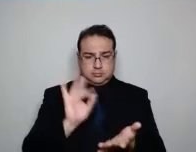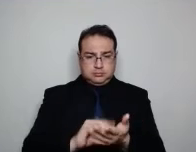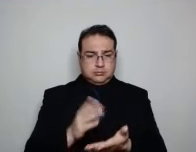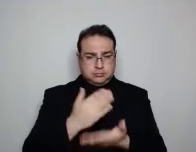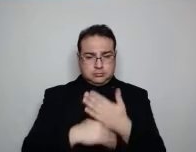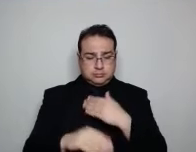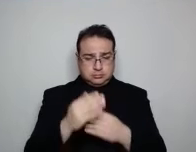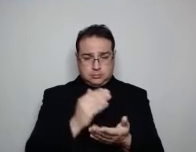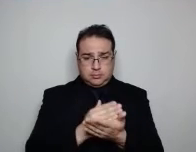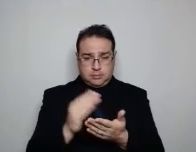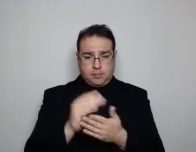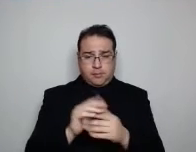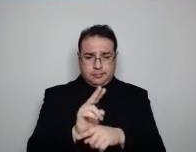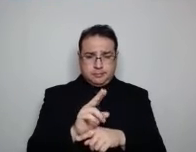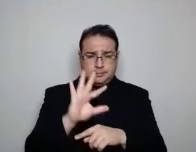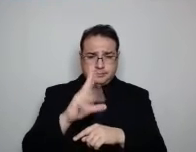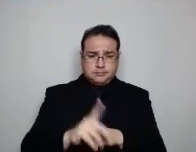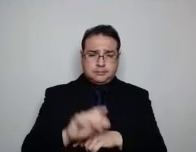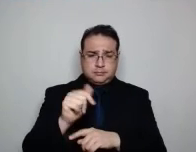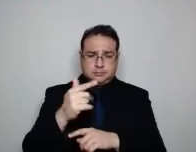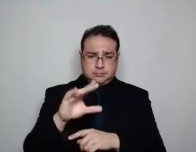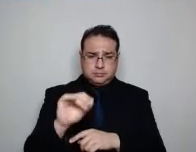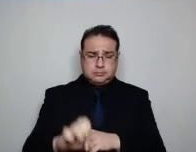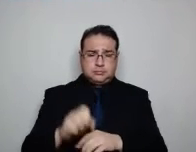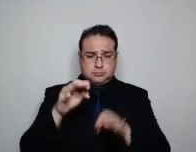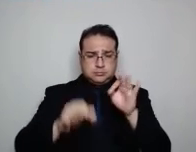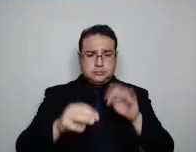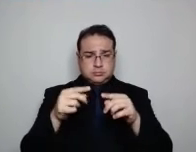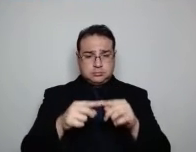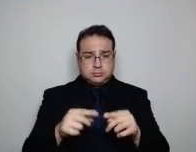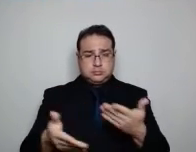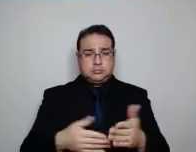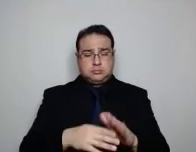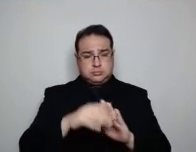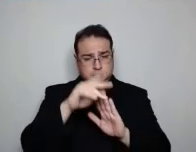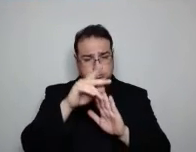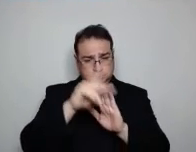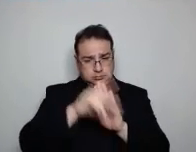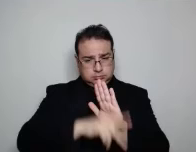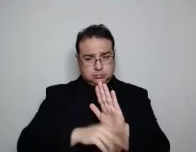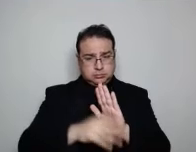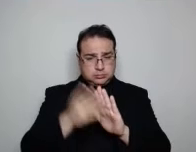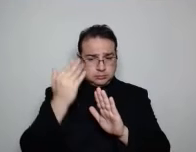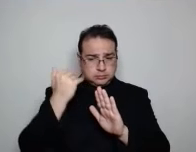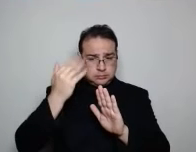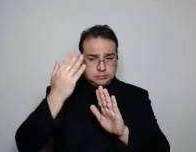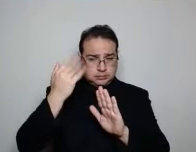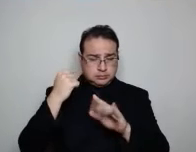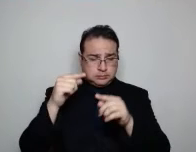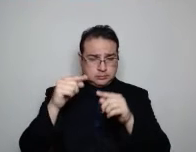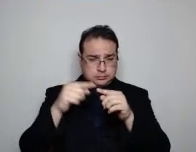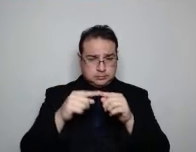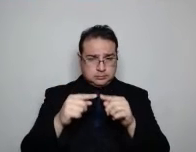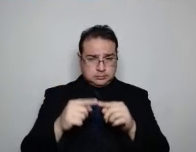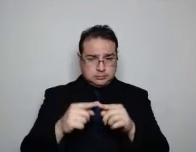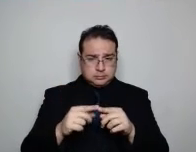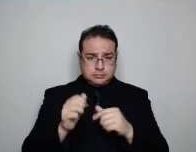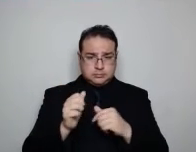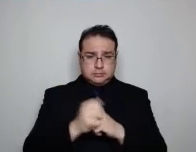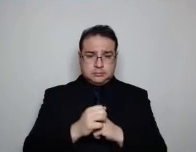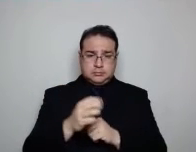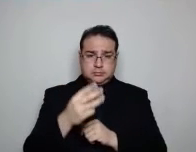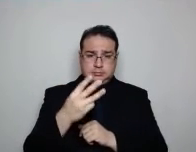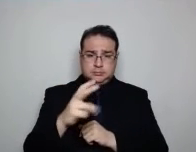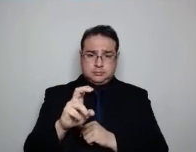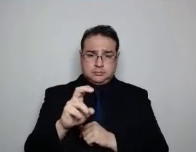do casal com o pai. Ausência de fundamentação para restrição, provavelmente que se alteram os contornos da